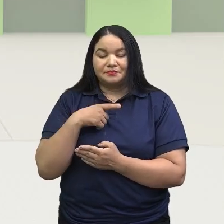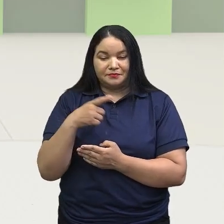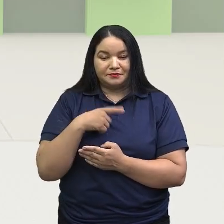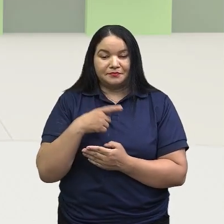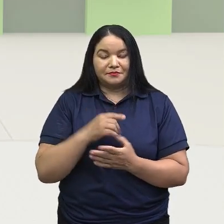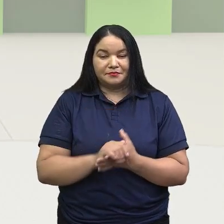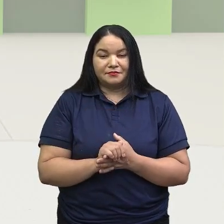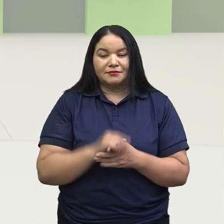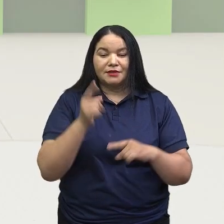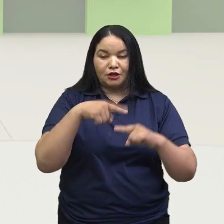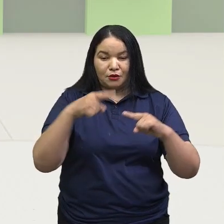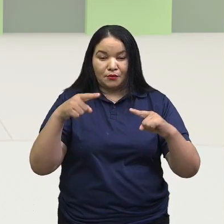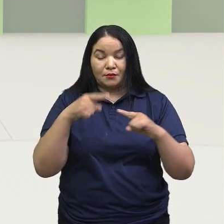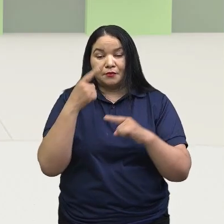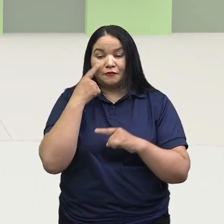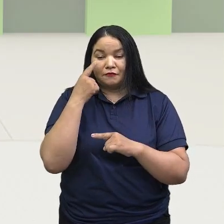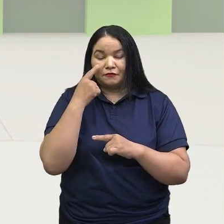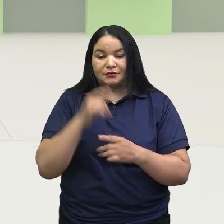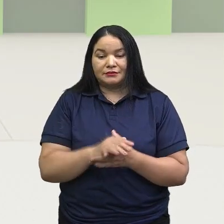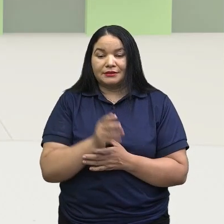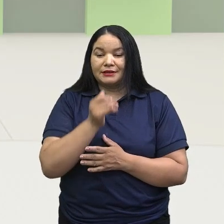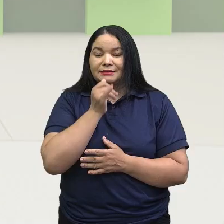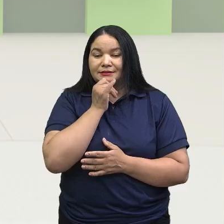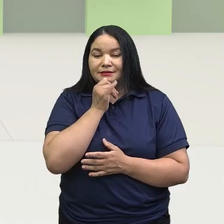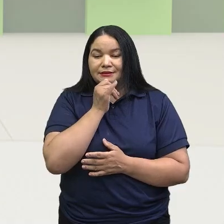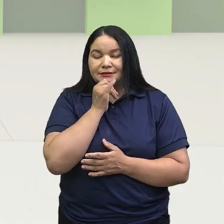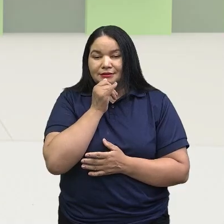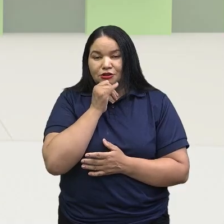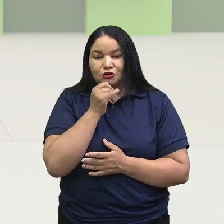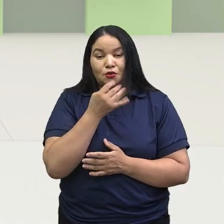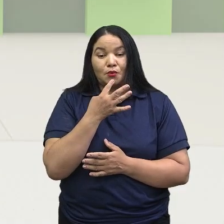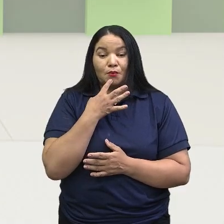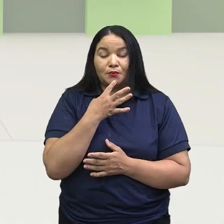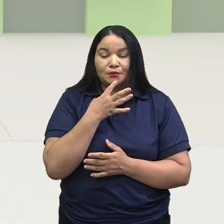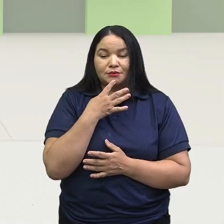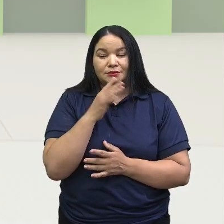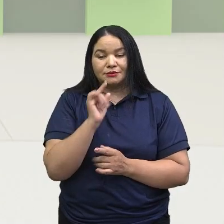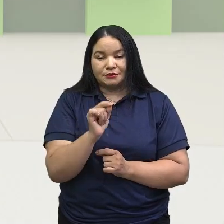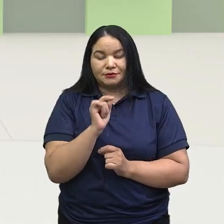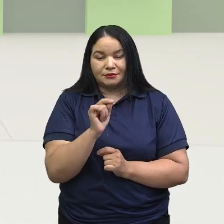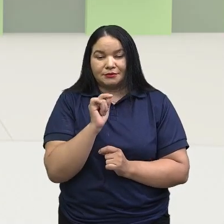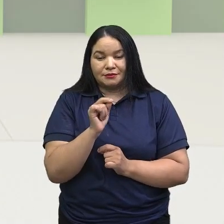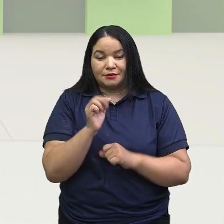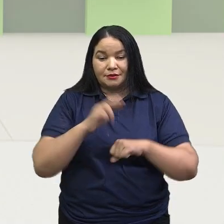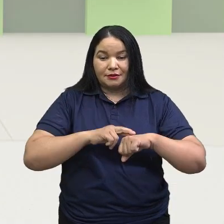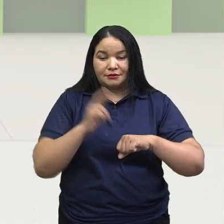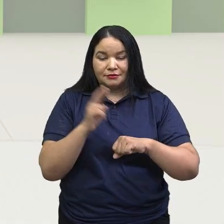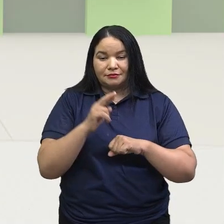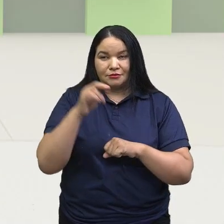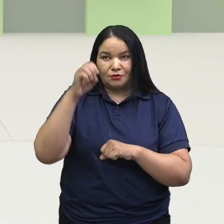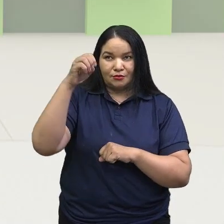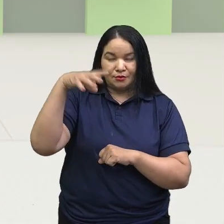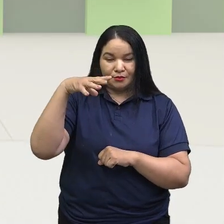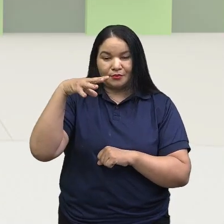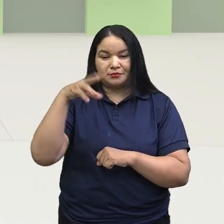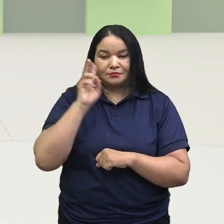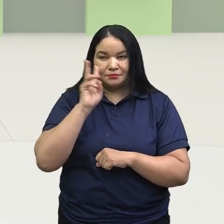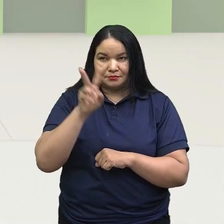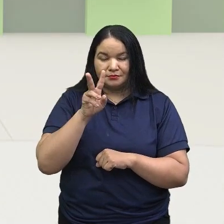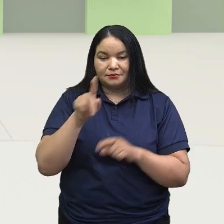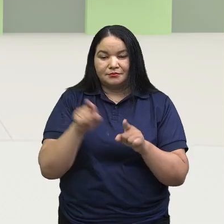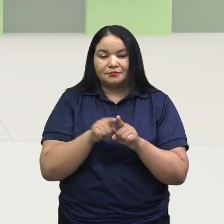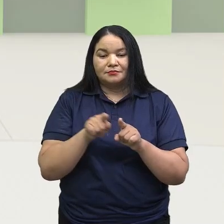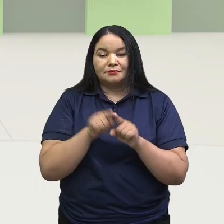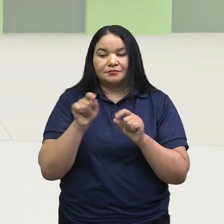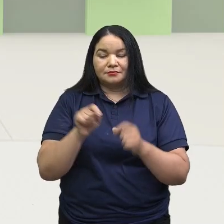eletromagnética. Os exemplos mais conhecidos de radiação são luz visível,